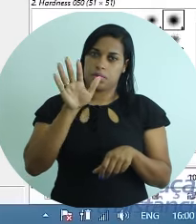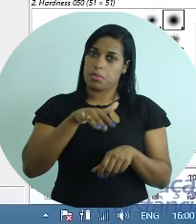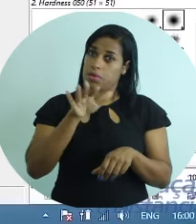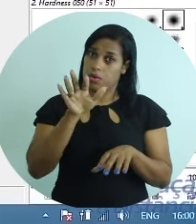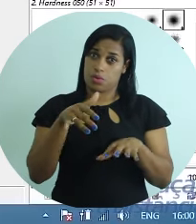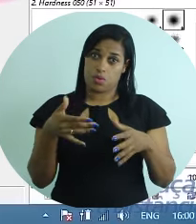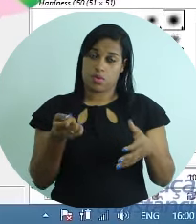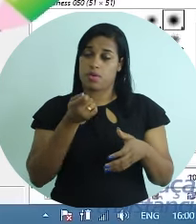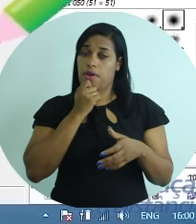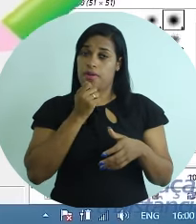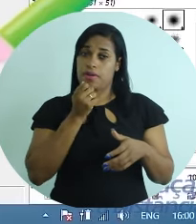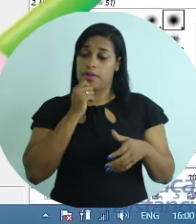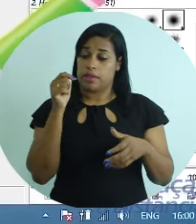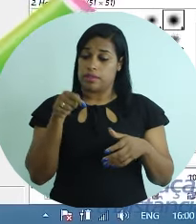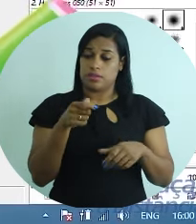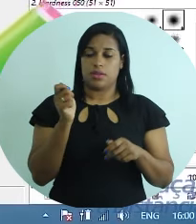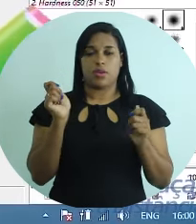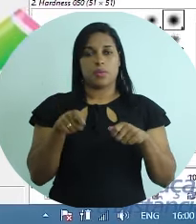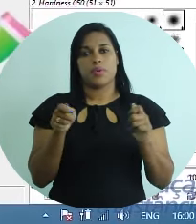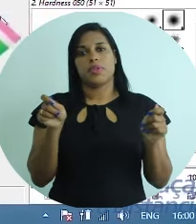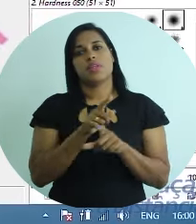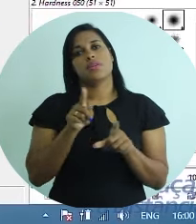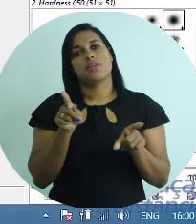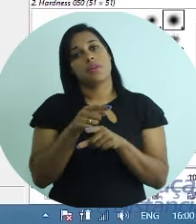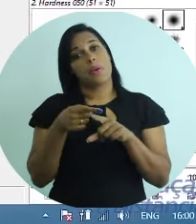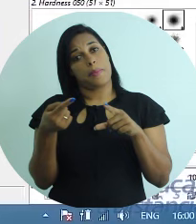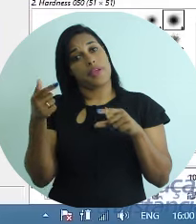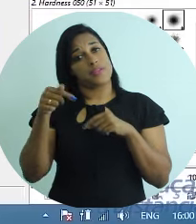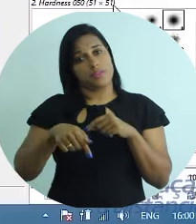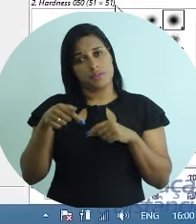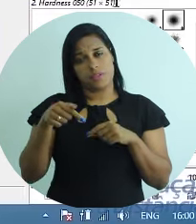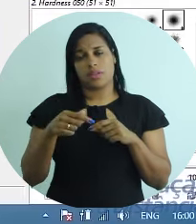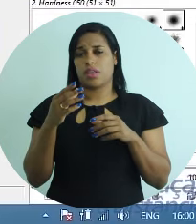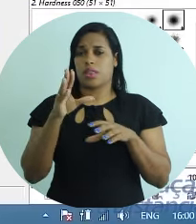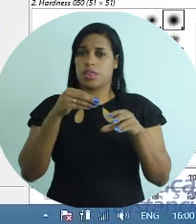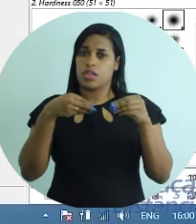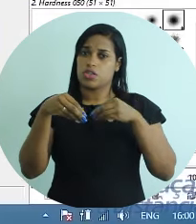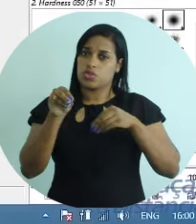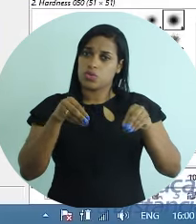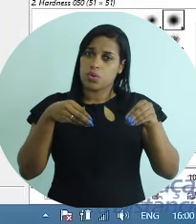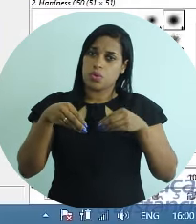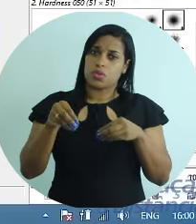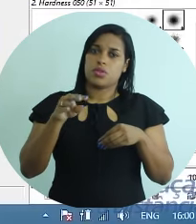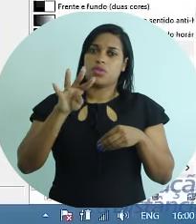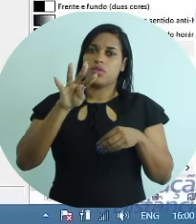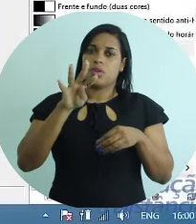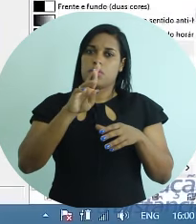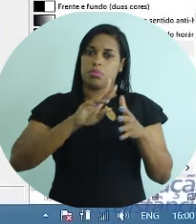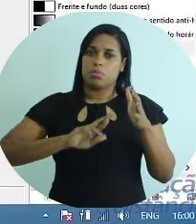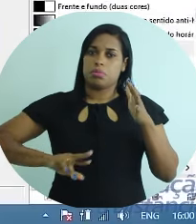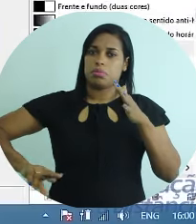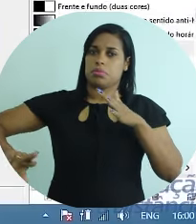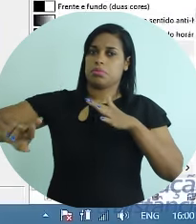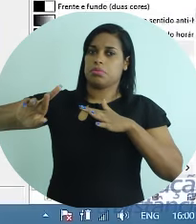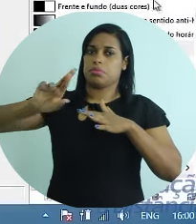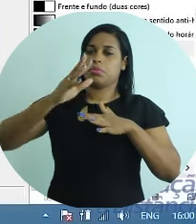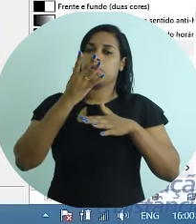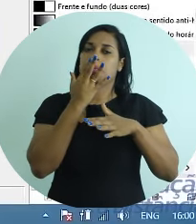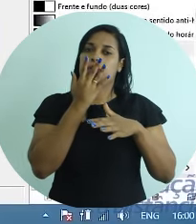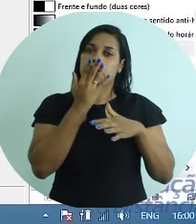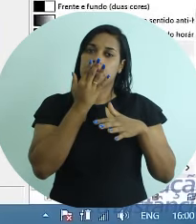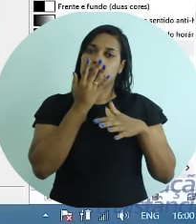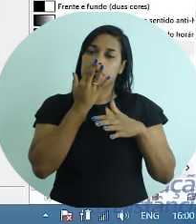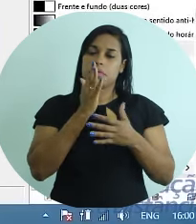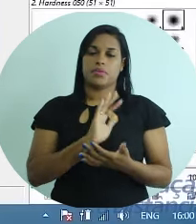menos nessa competência. Mas elas estão aqui, pincéis, texturas, gradientes, que ele chama de degradês.